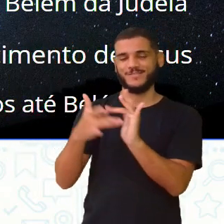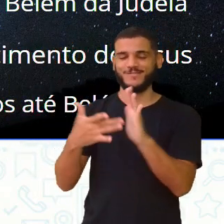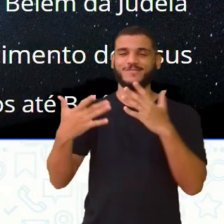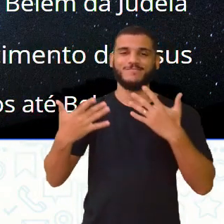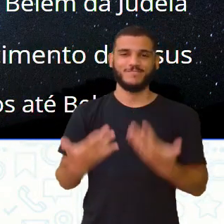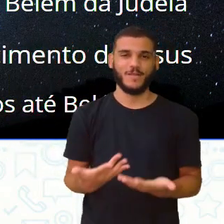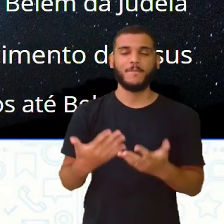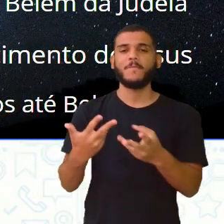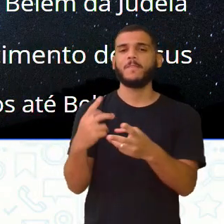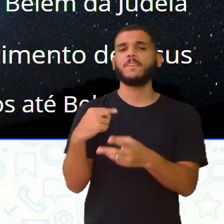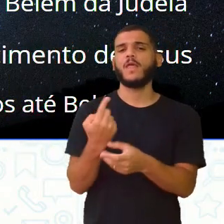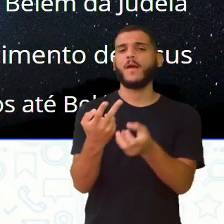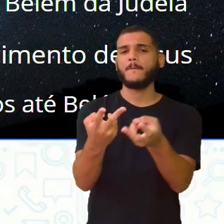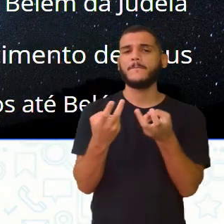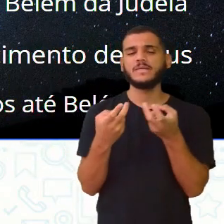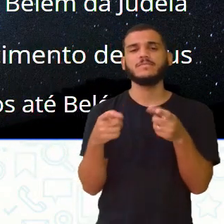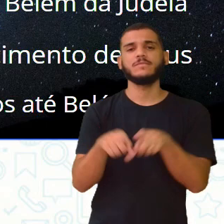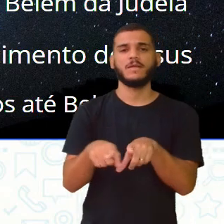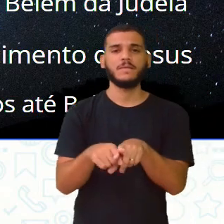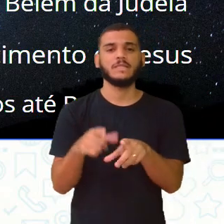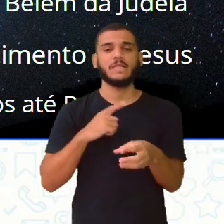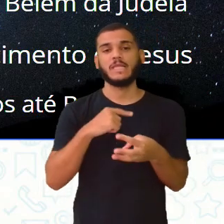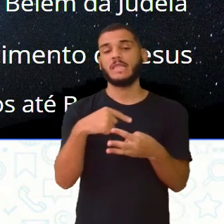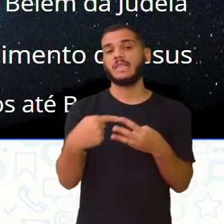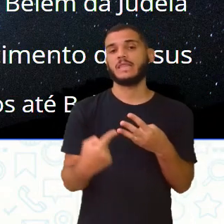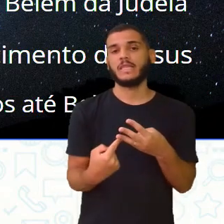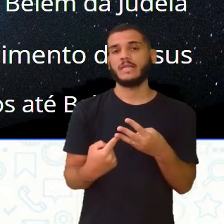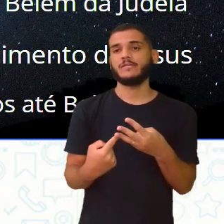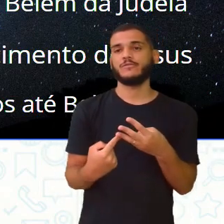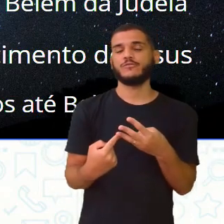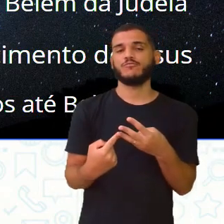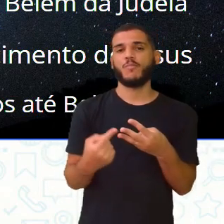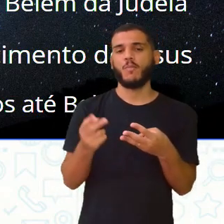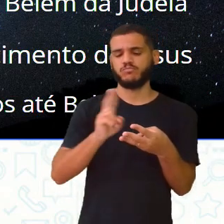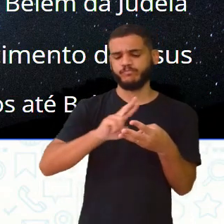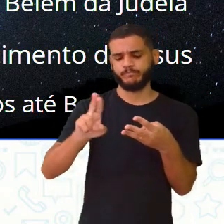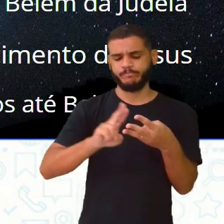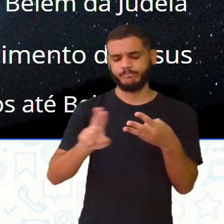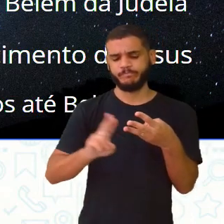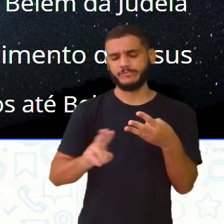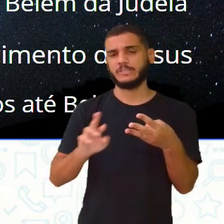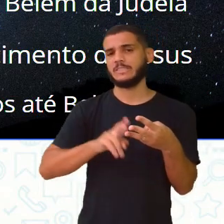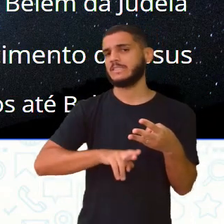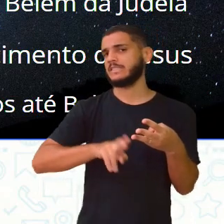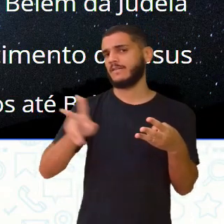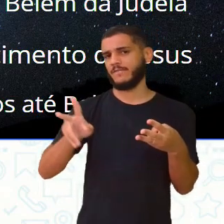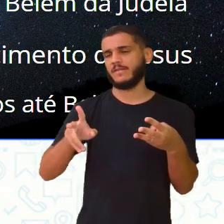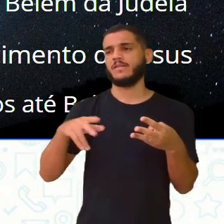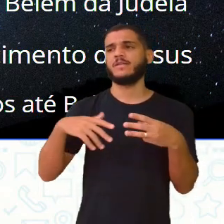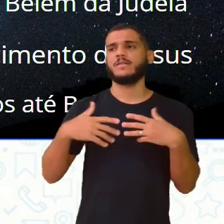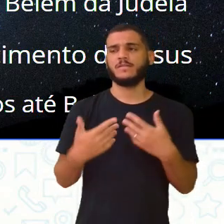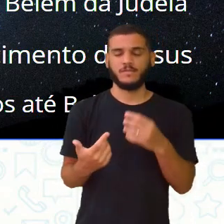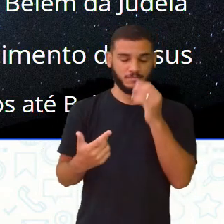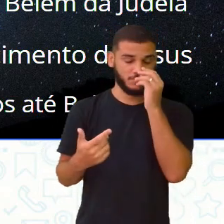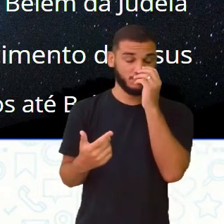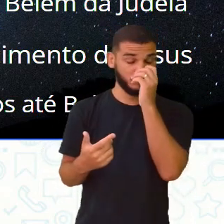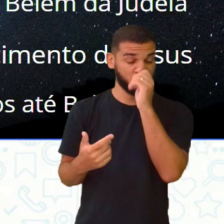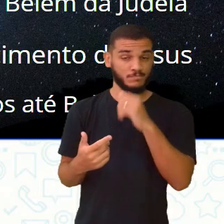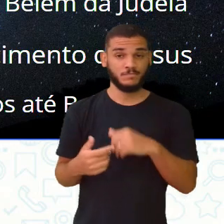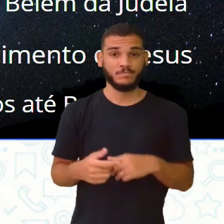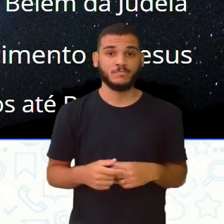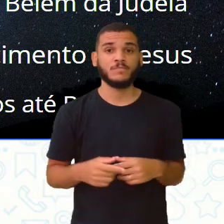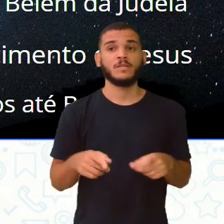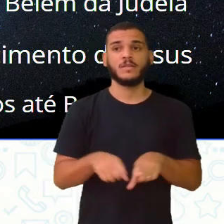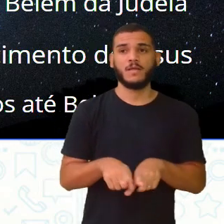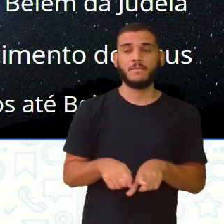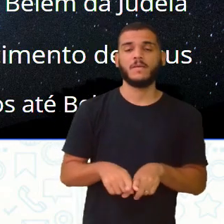E percebemos aí, minha gente, que são 3 nomes diferentes, não é, professora Camille? Né? Então é dado a